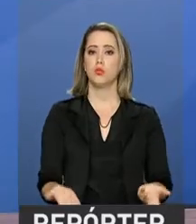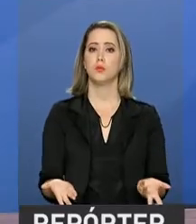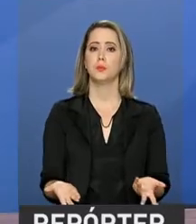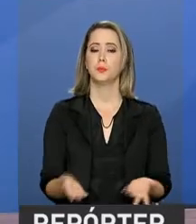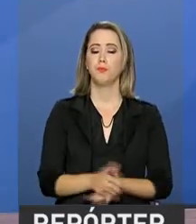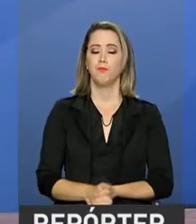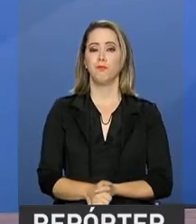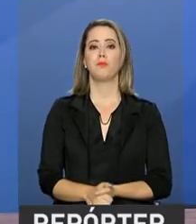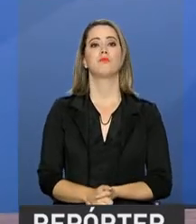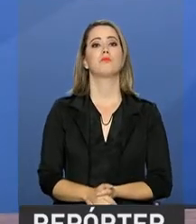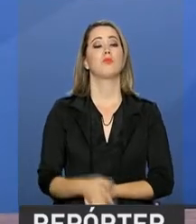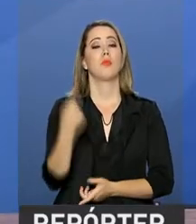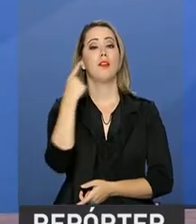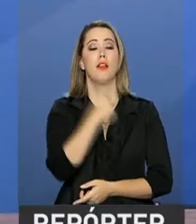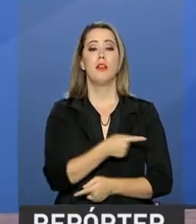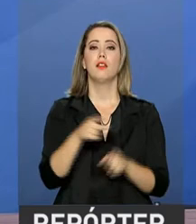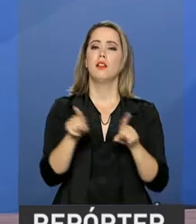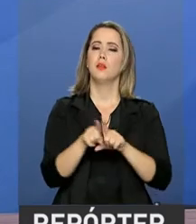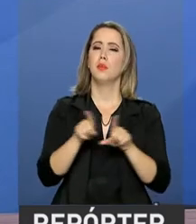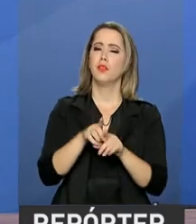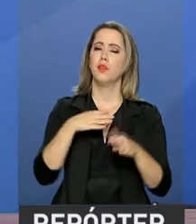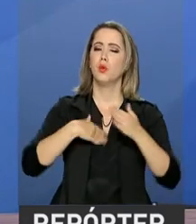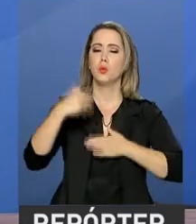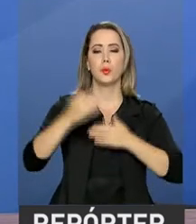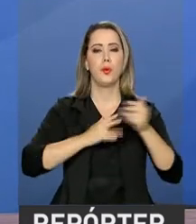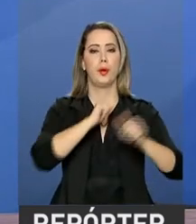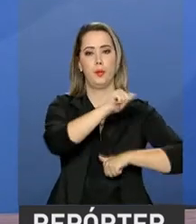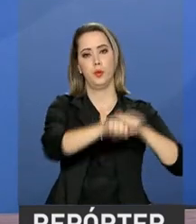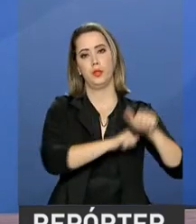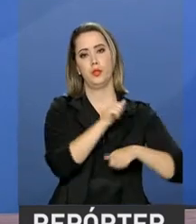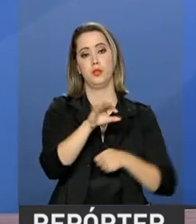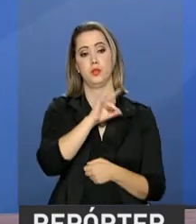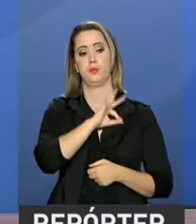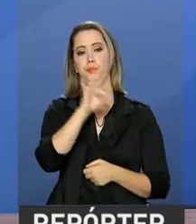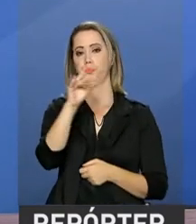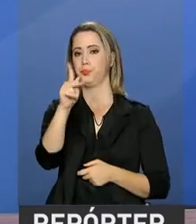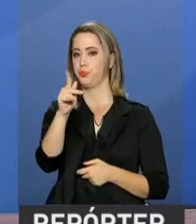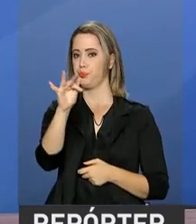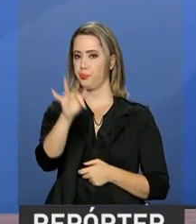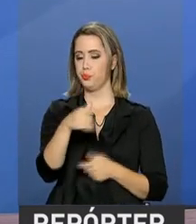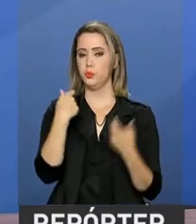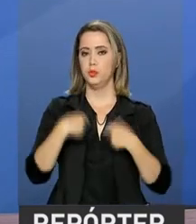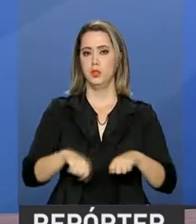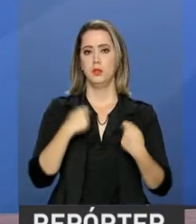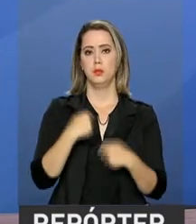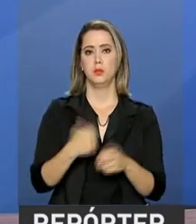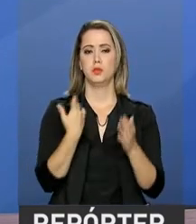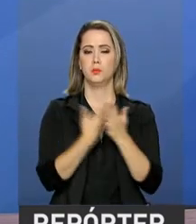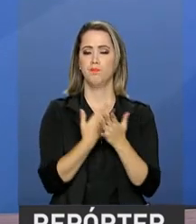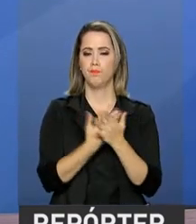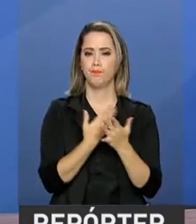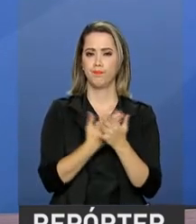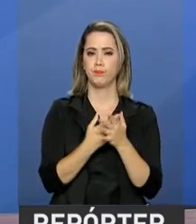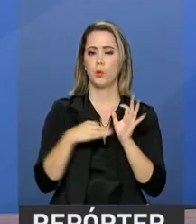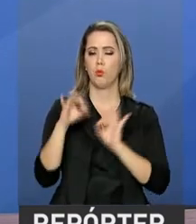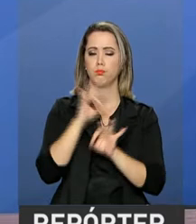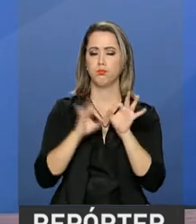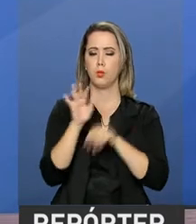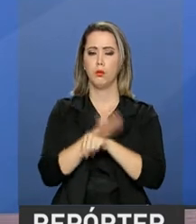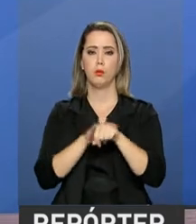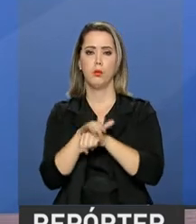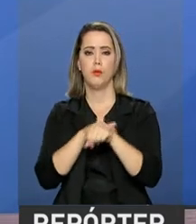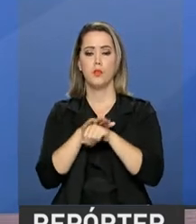disse que qualquer mudança na polícia federal inclusive na direção do órgão vai depender de um estudo e de uma conversa